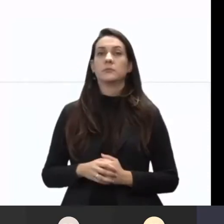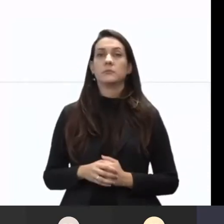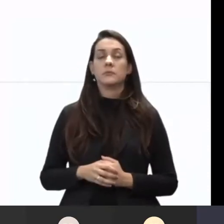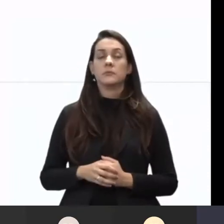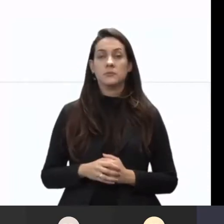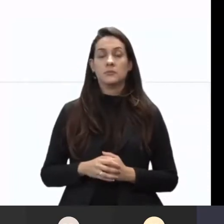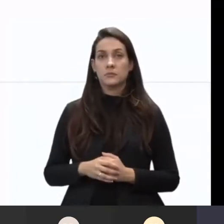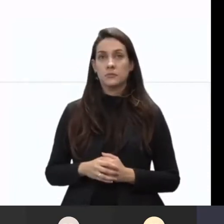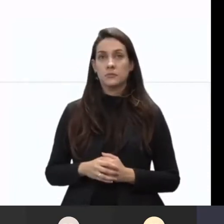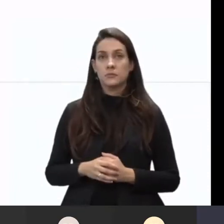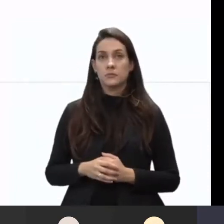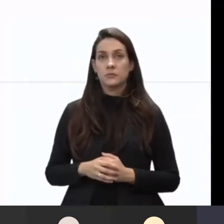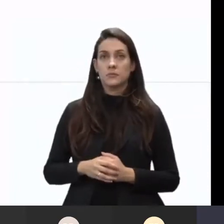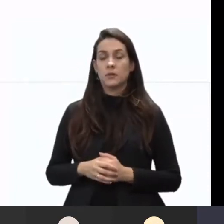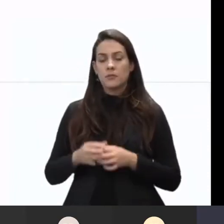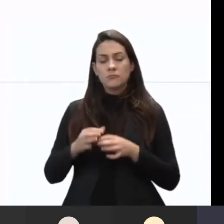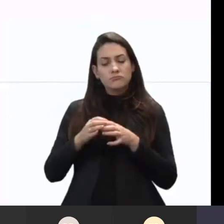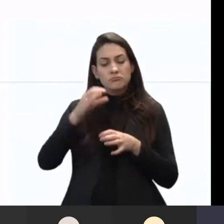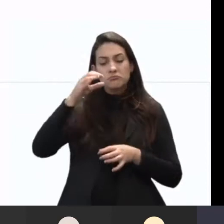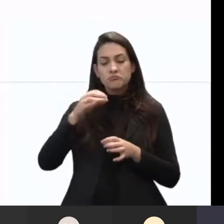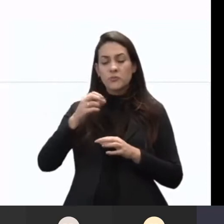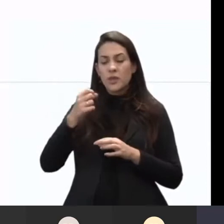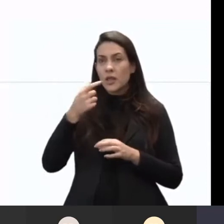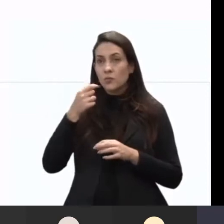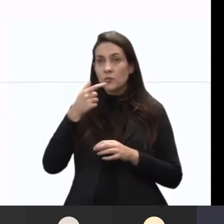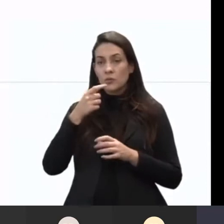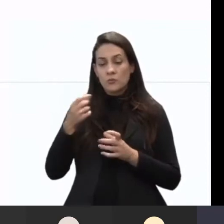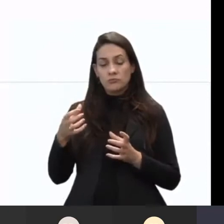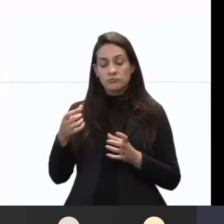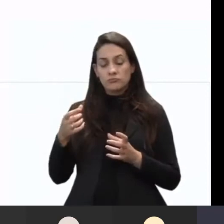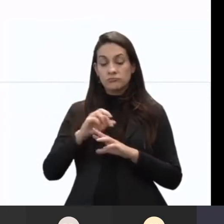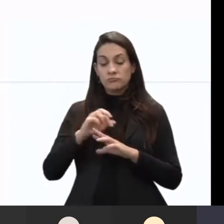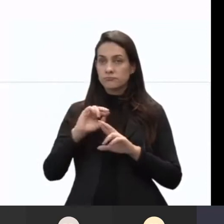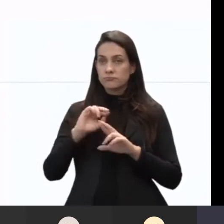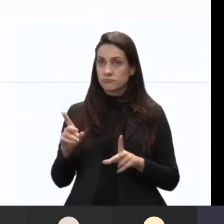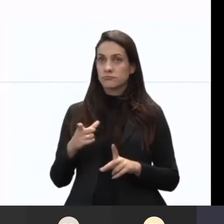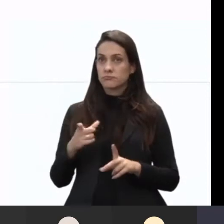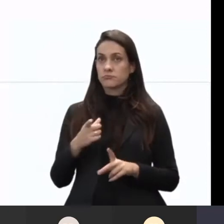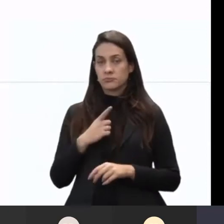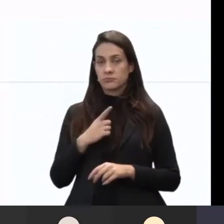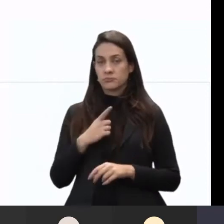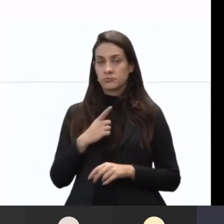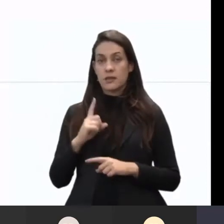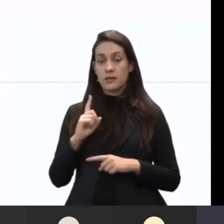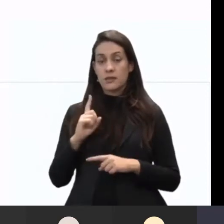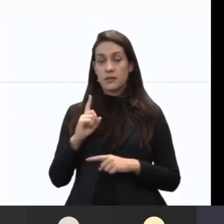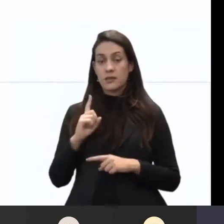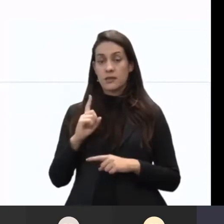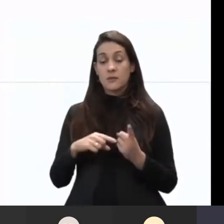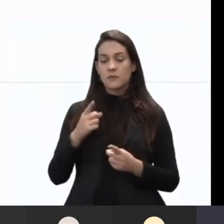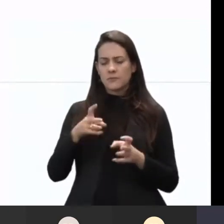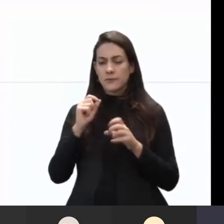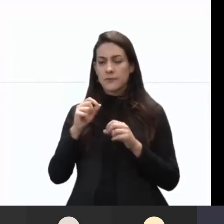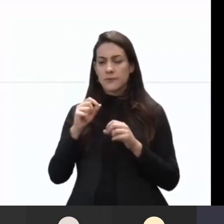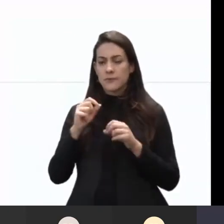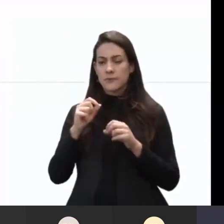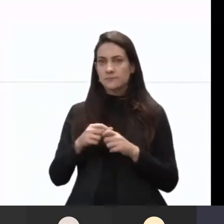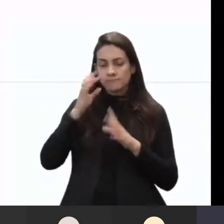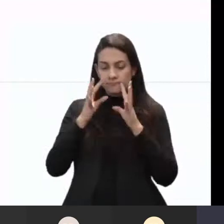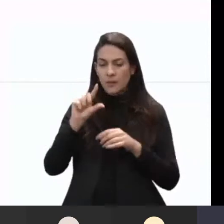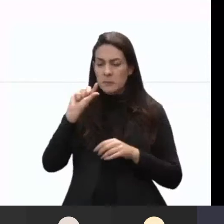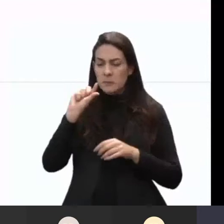uma concentração diferente de antibióticos. E aí, a partir daí, nós conseguimos ver essa